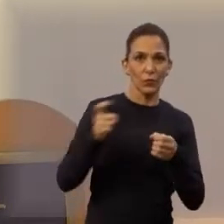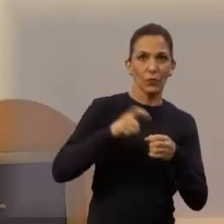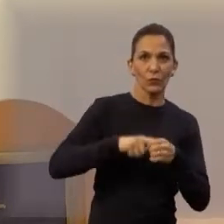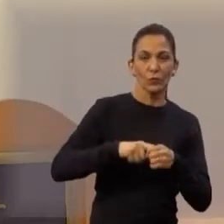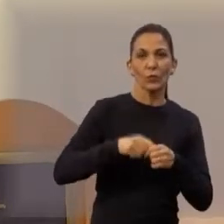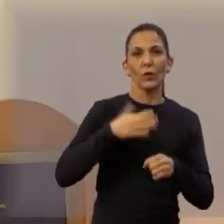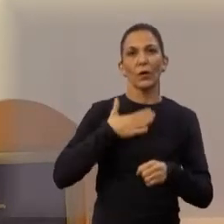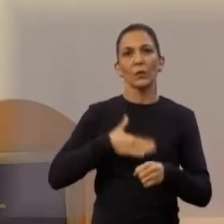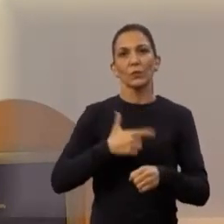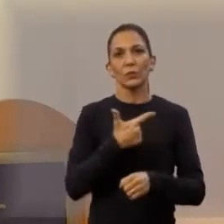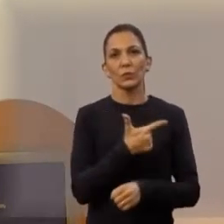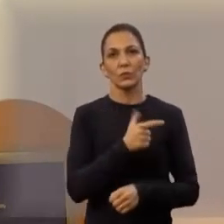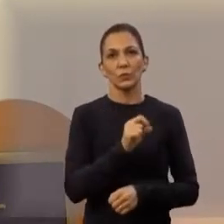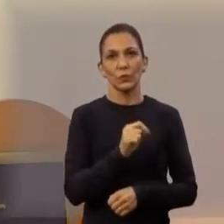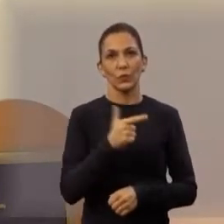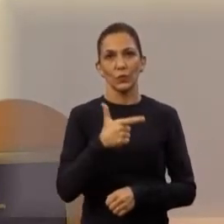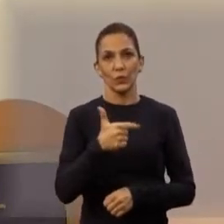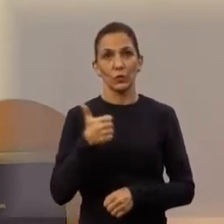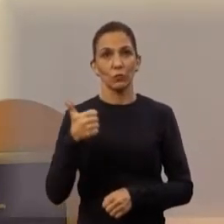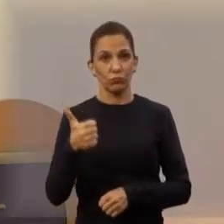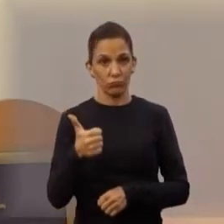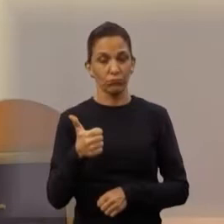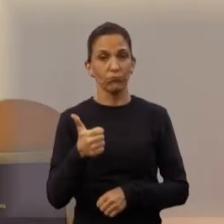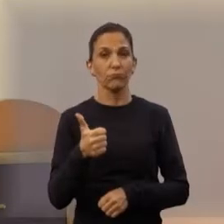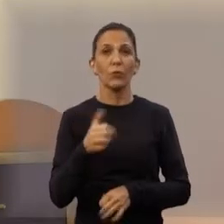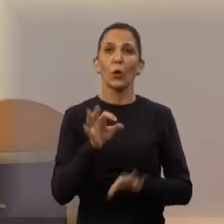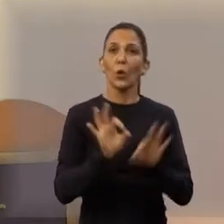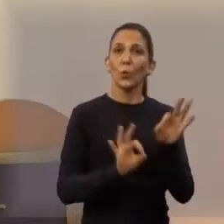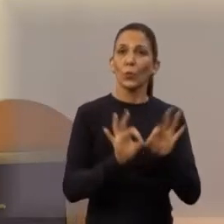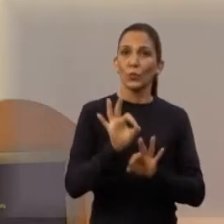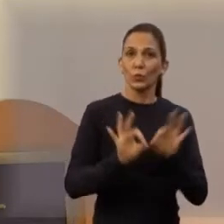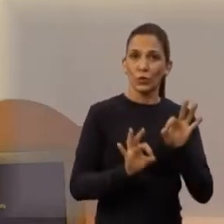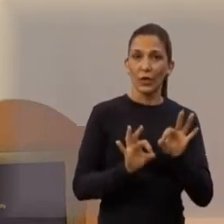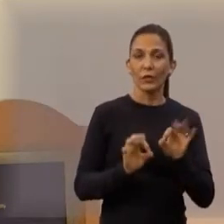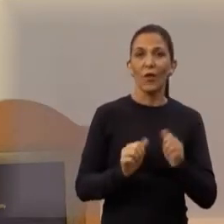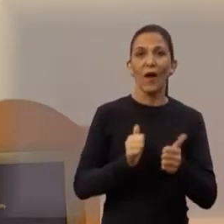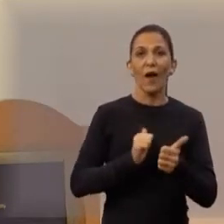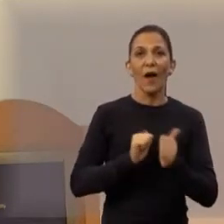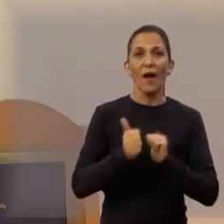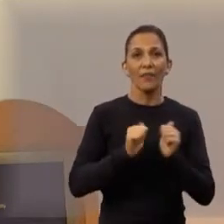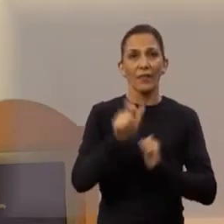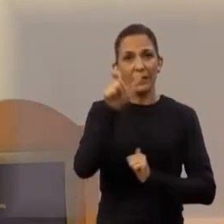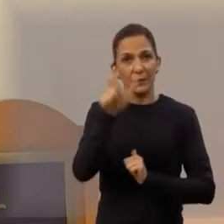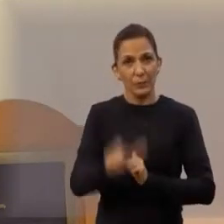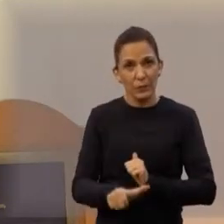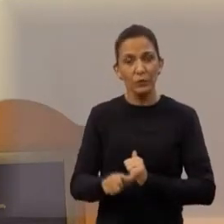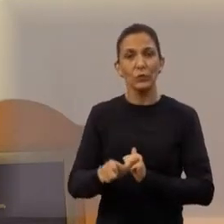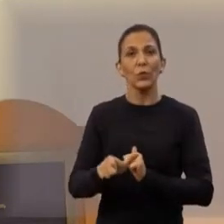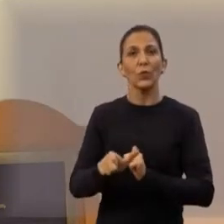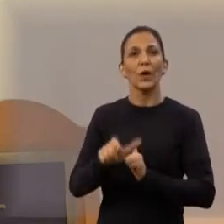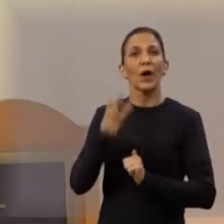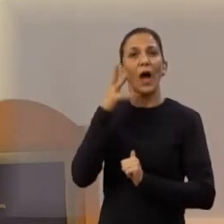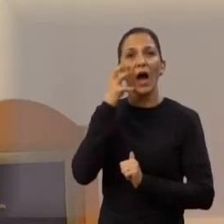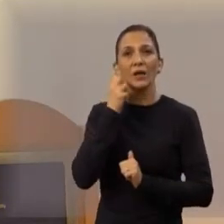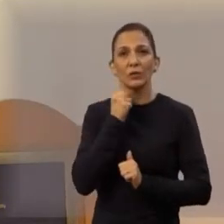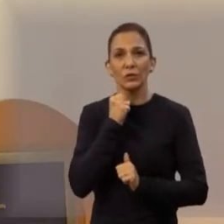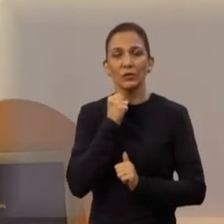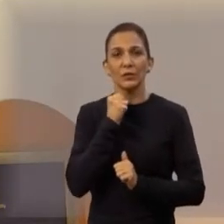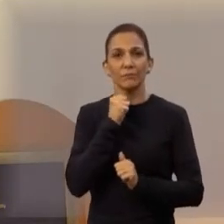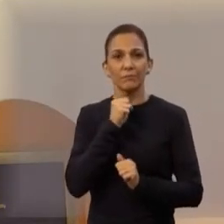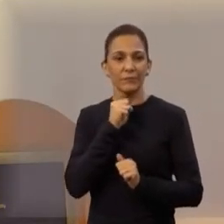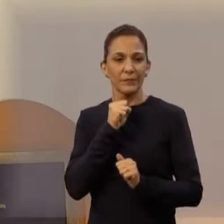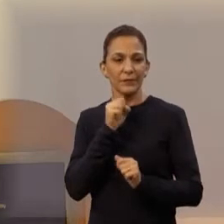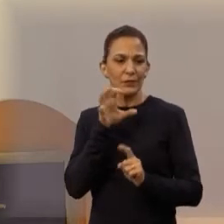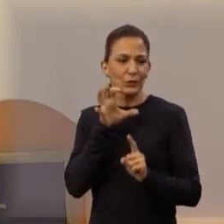dos 21 está procurando com esse projeto que é o Projeto adota um atleta diminuir os efeitos colaterais provocados na